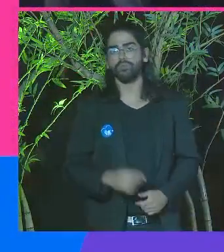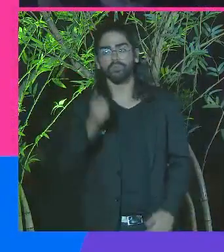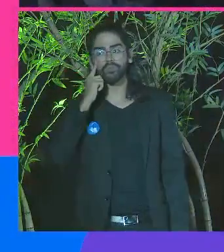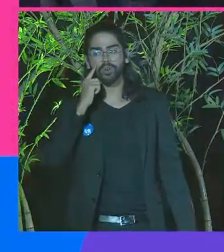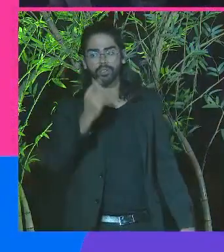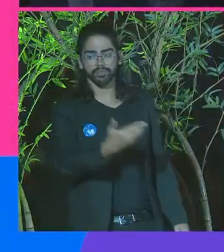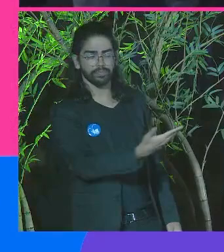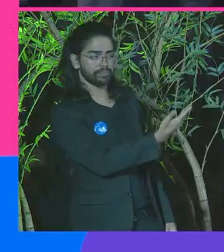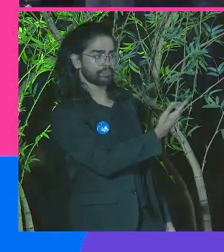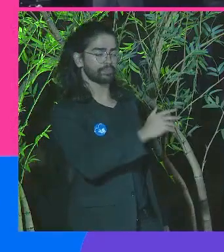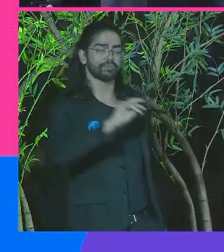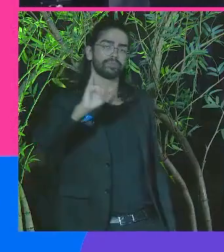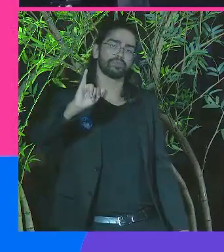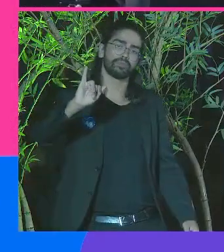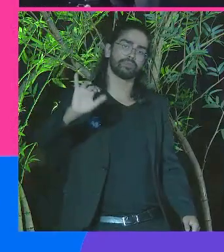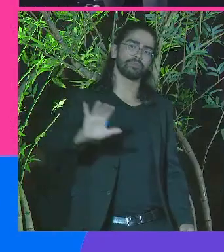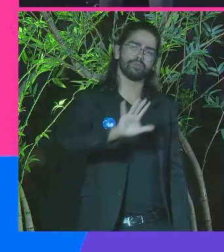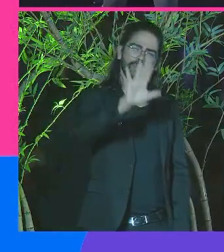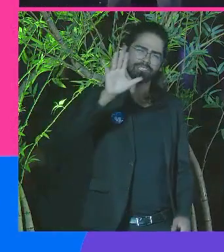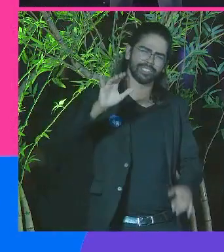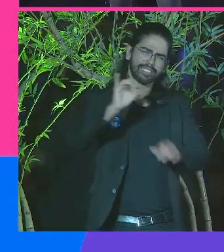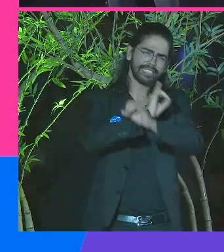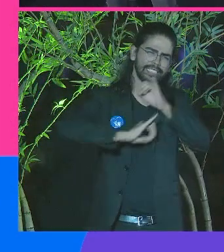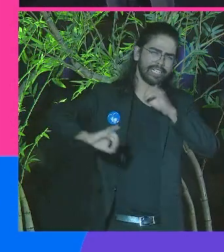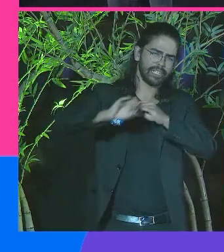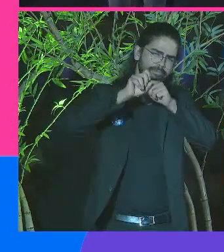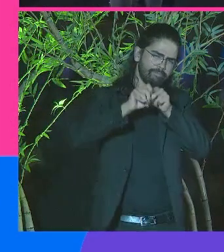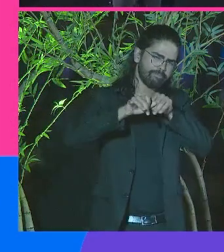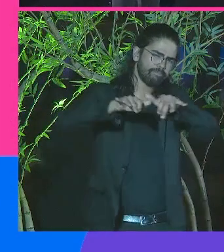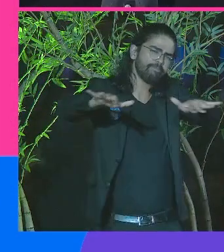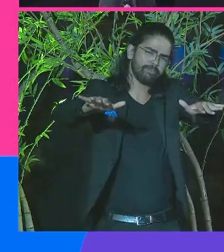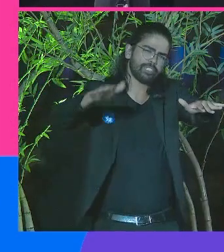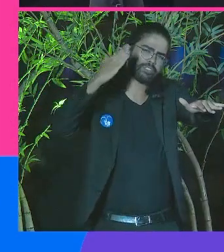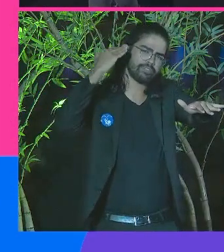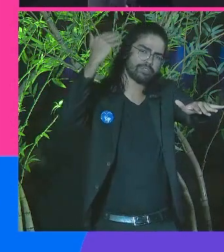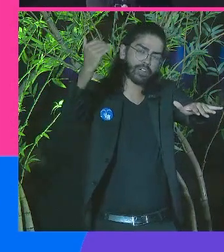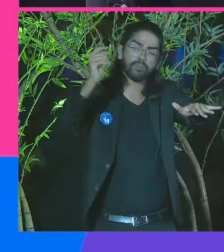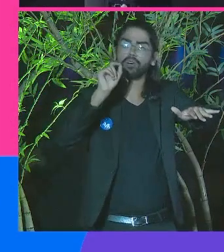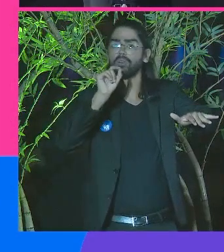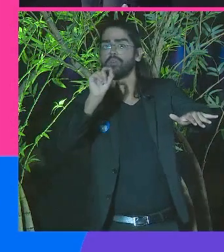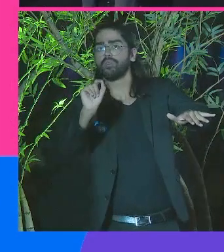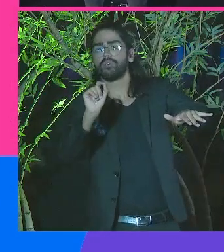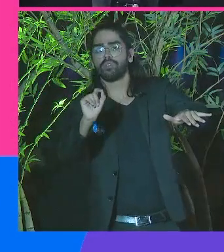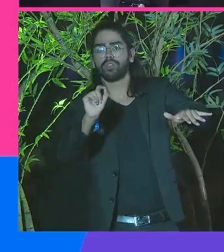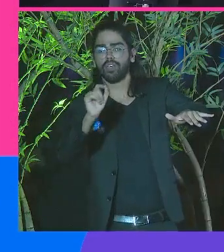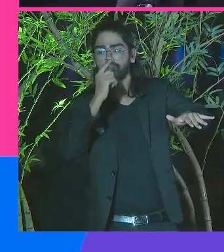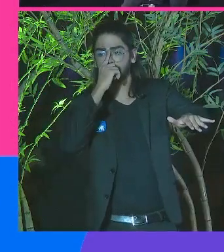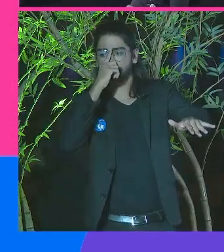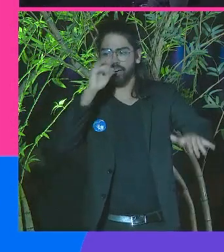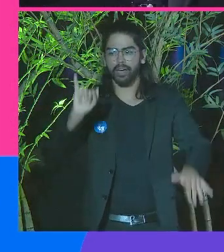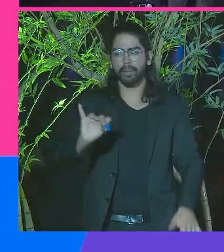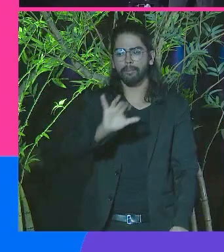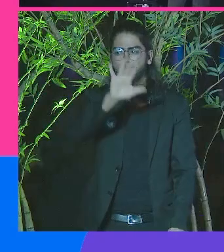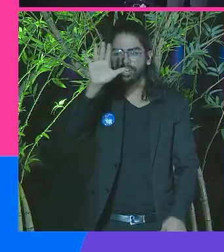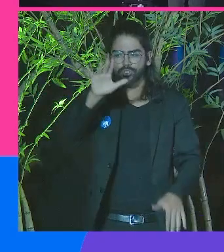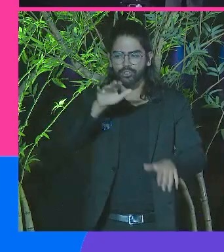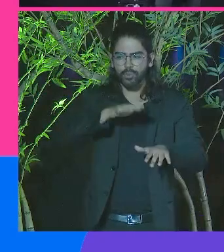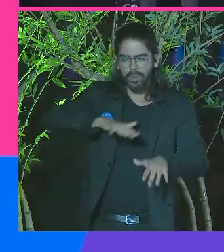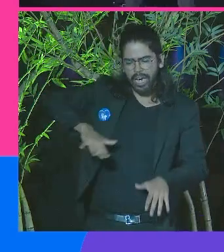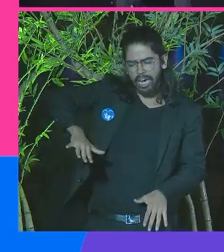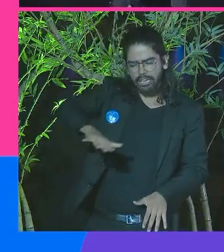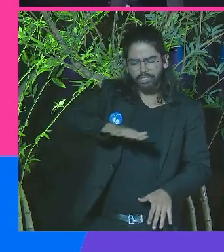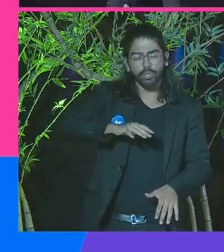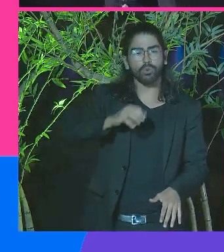essa imagem aí na internet que acabou viralizando, que é, na verdade, a imagem de um terreno que o